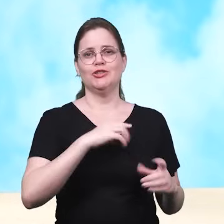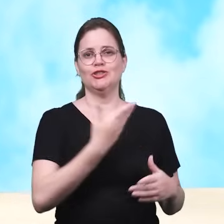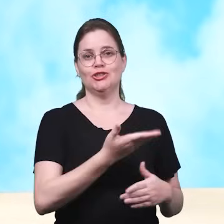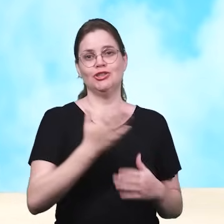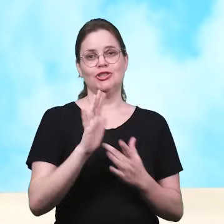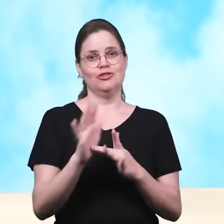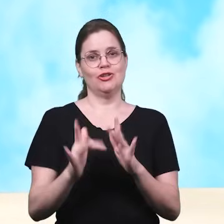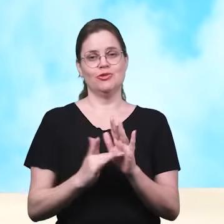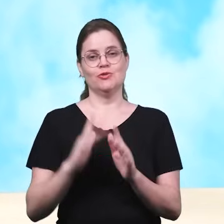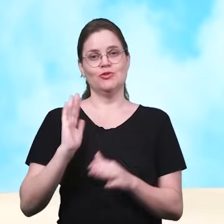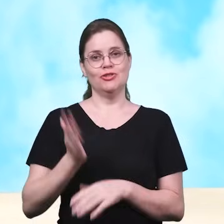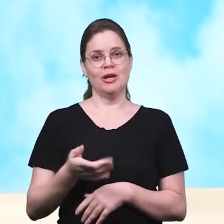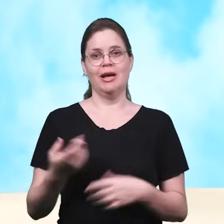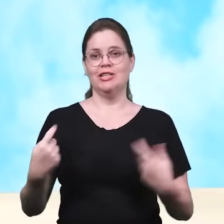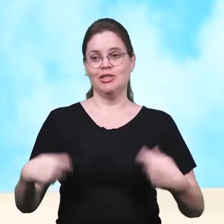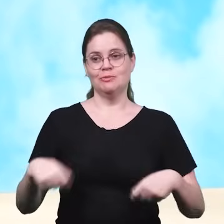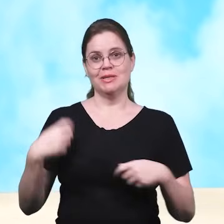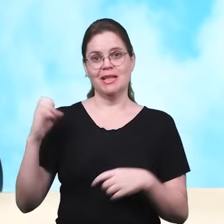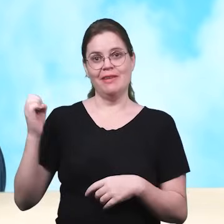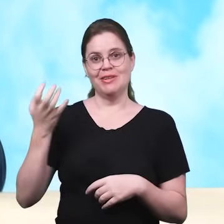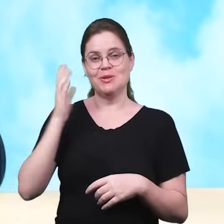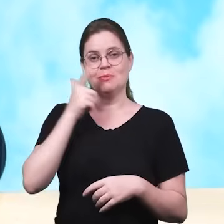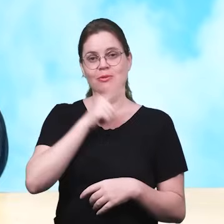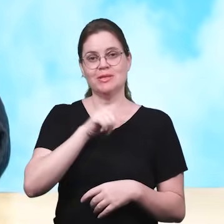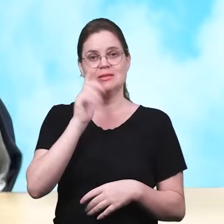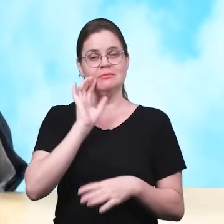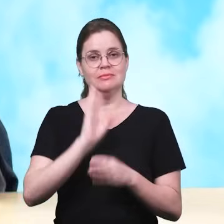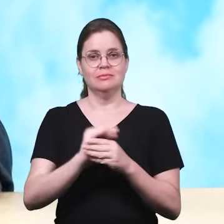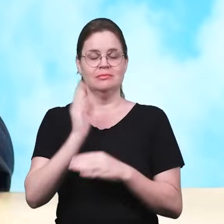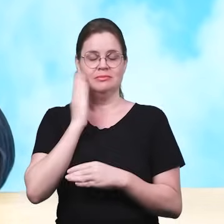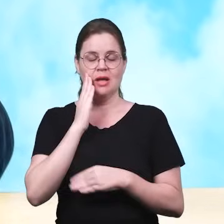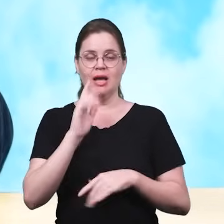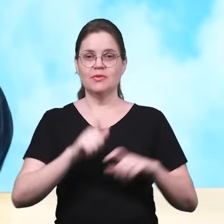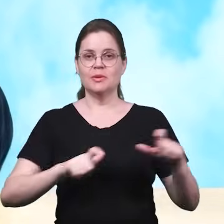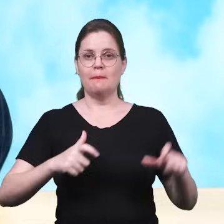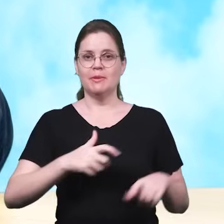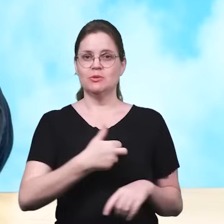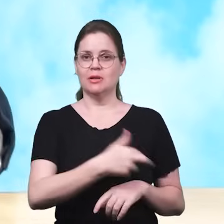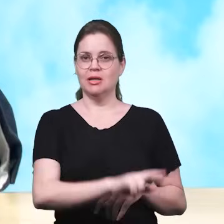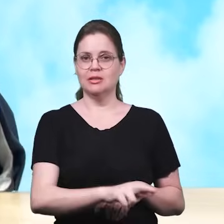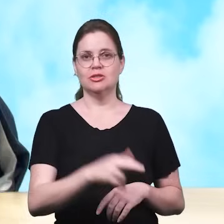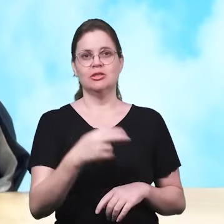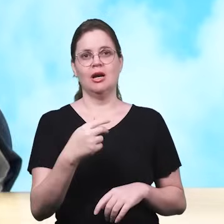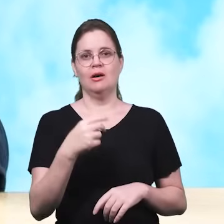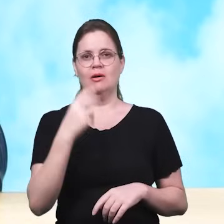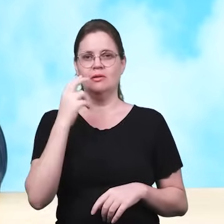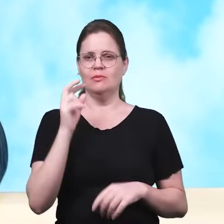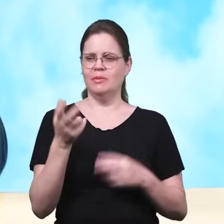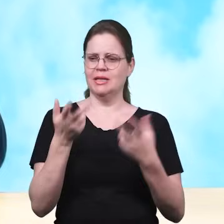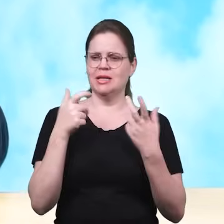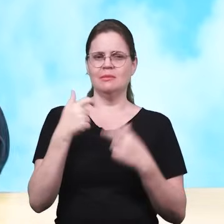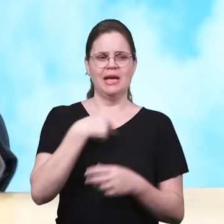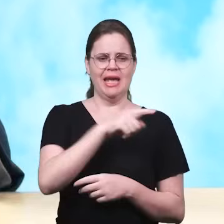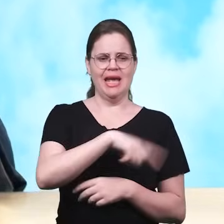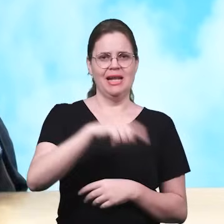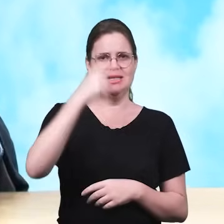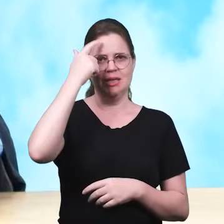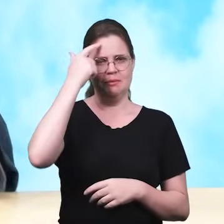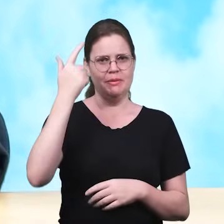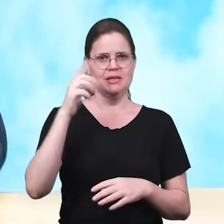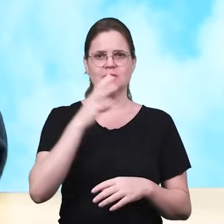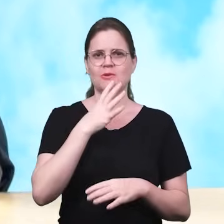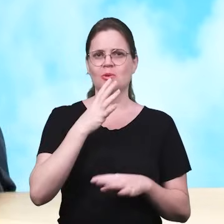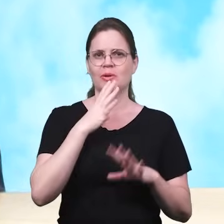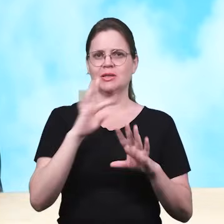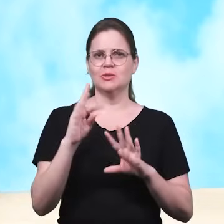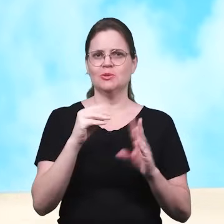Jesus, e as pessoas olham para você, as pessoas que têm uma religião, que acham que já conhece tudo, que já ouviram